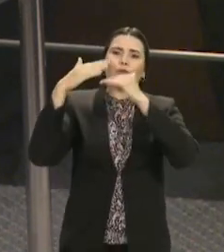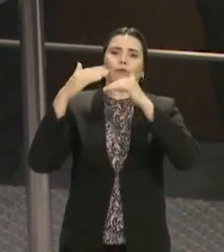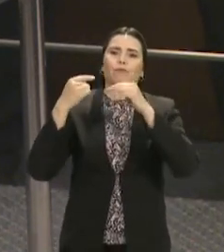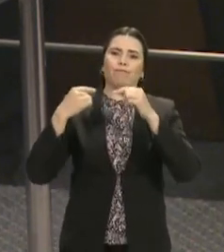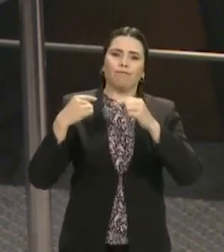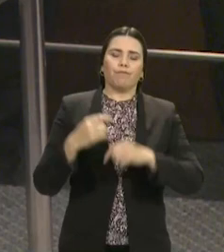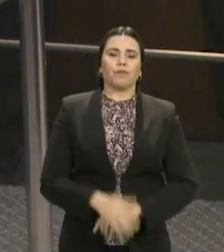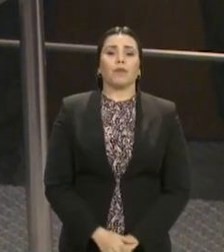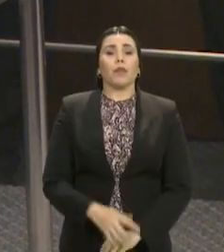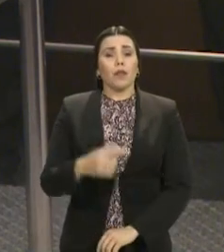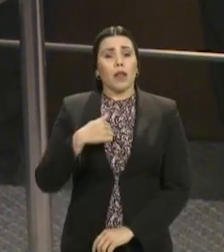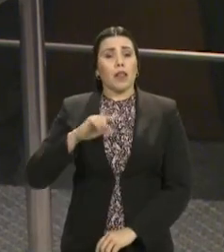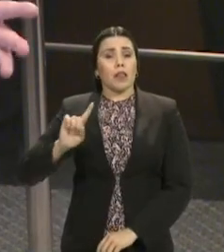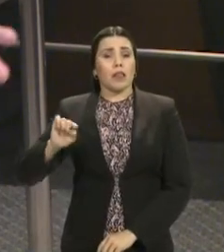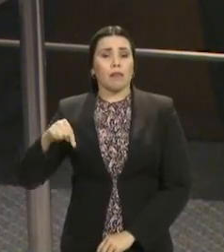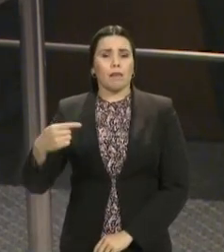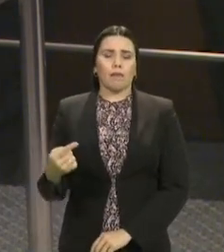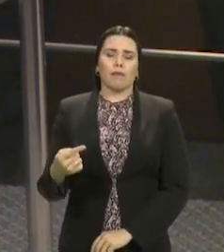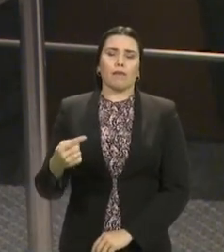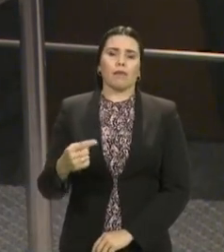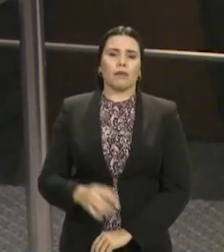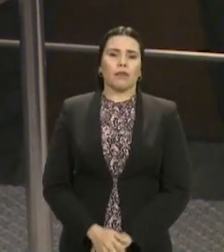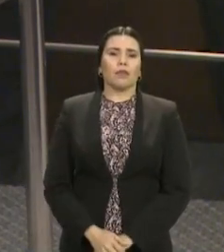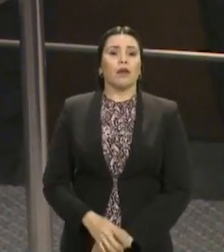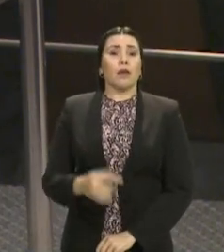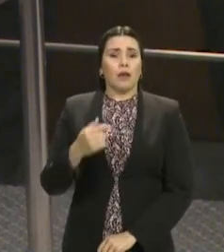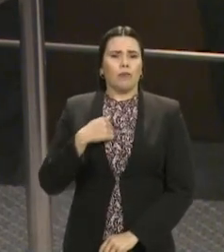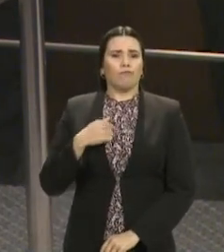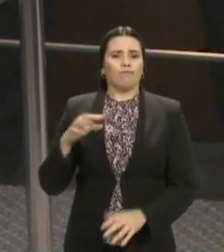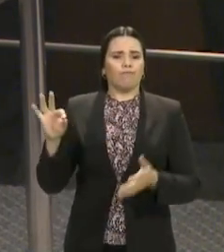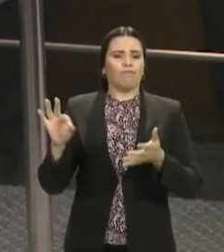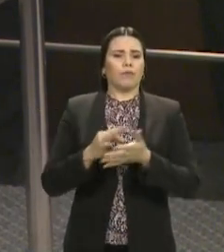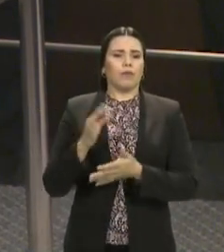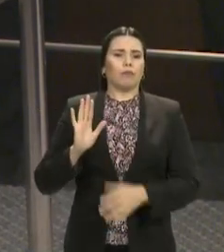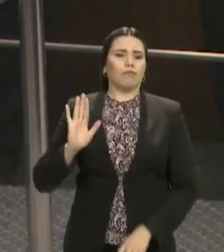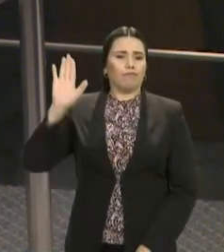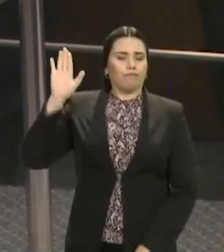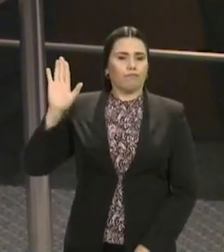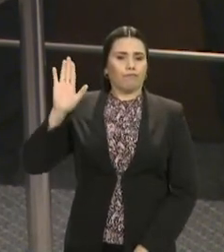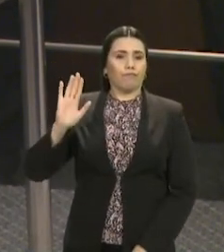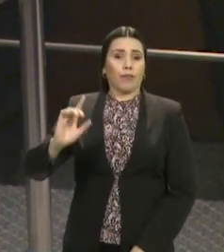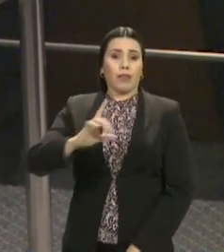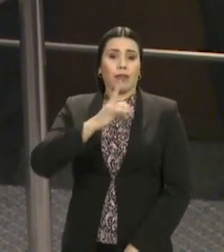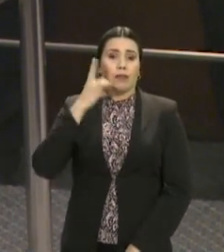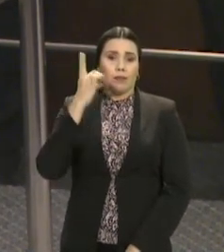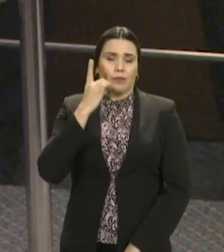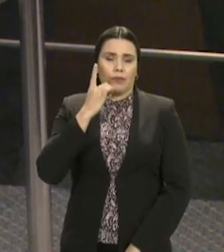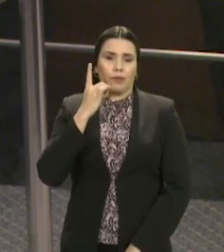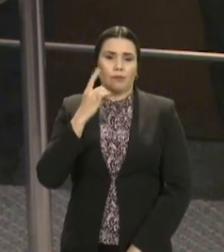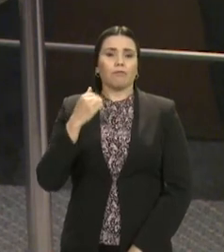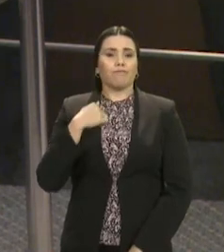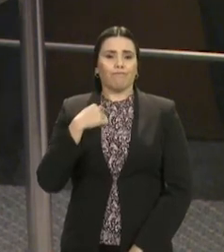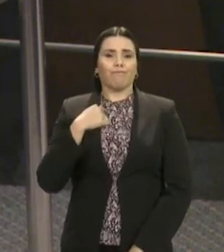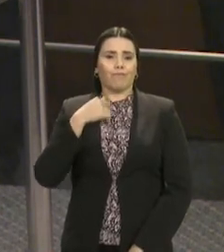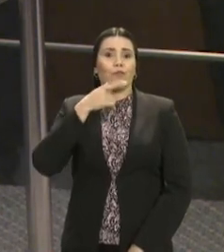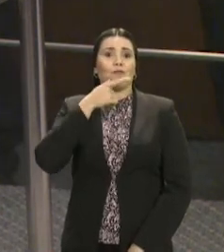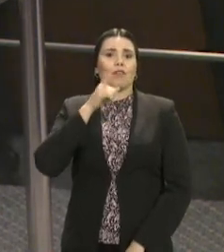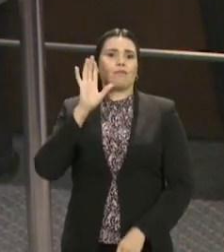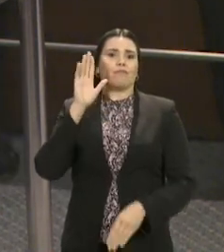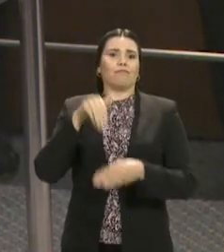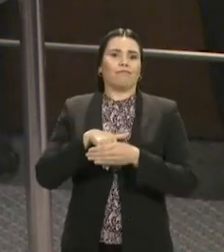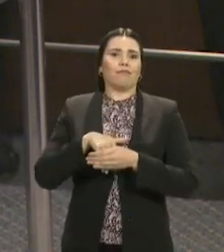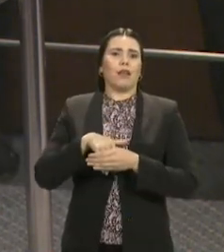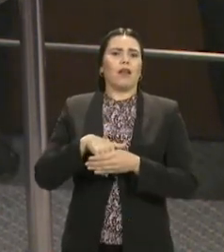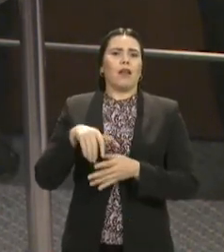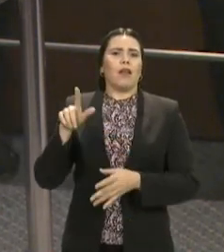Coloquei meu nome sob julgamento popular, por 2 vezes eleito, muito bem votado, como deputado